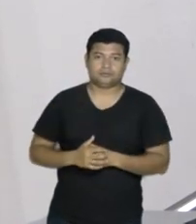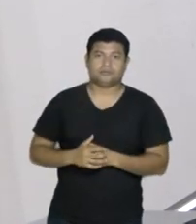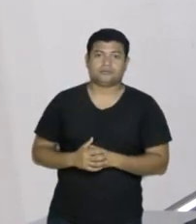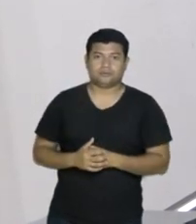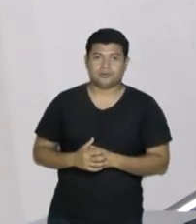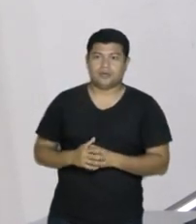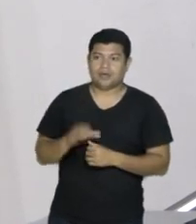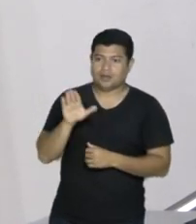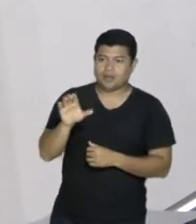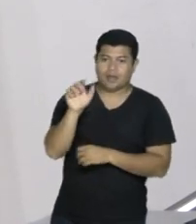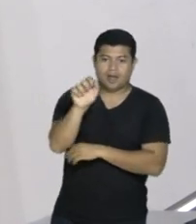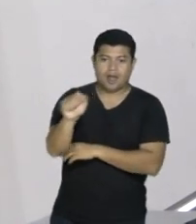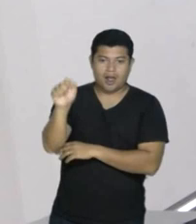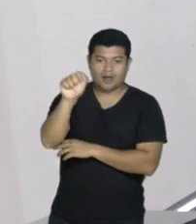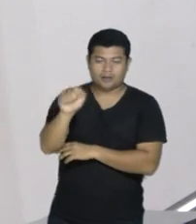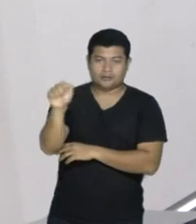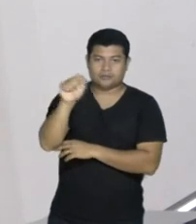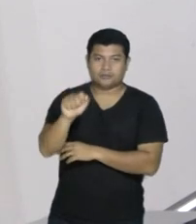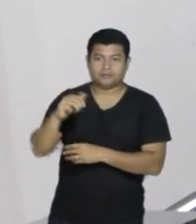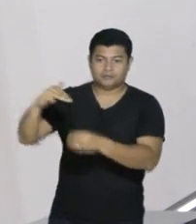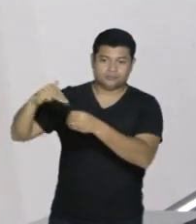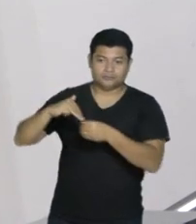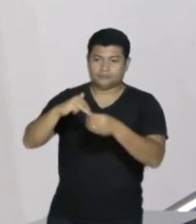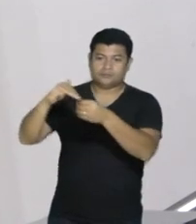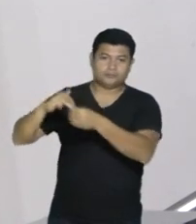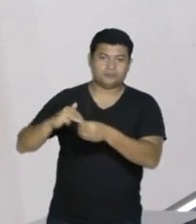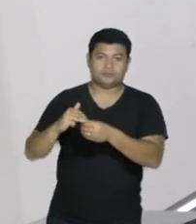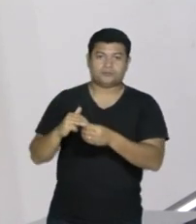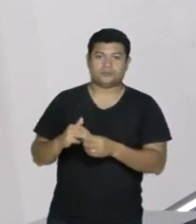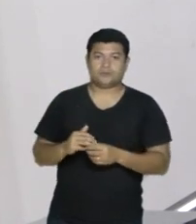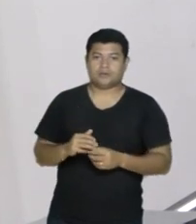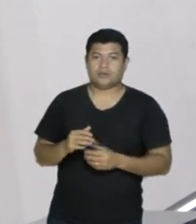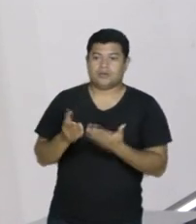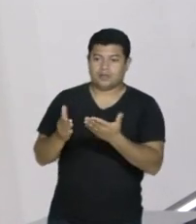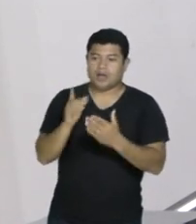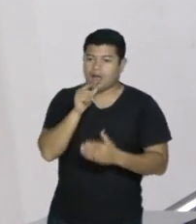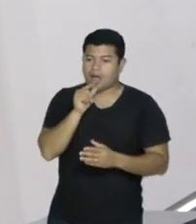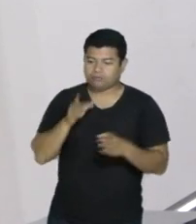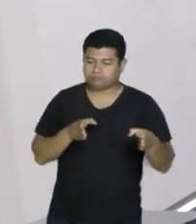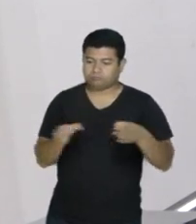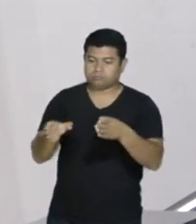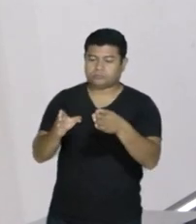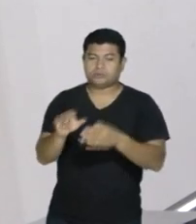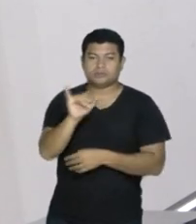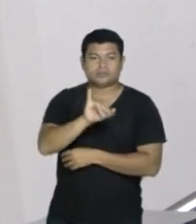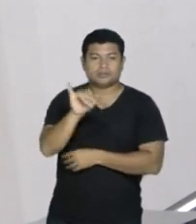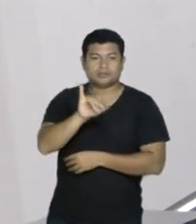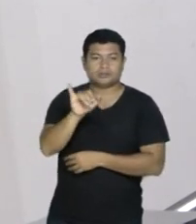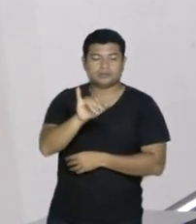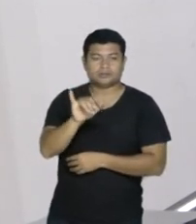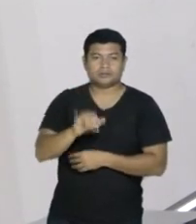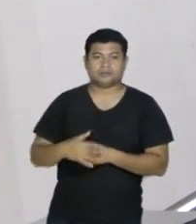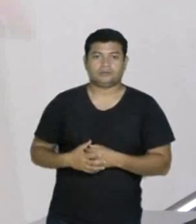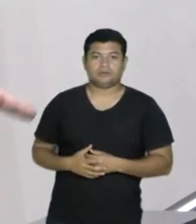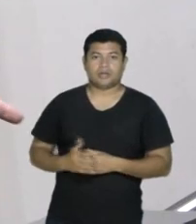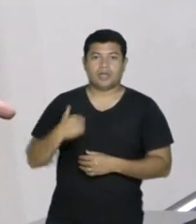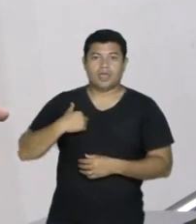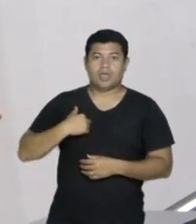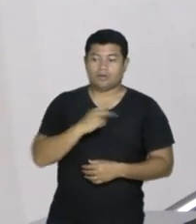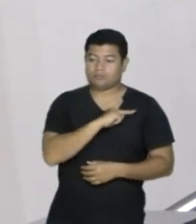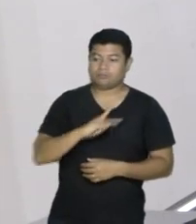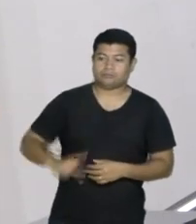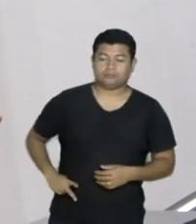associação dos Municípios da foto do Rio Itajaí onde eu era Presidente à época Deputado antílonelli e solicitamos ao